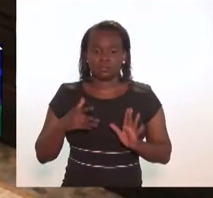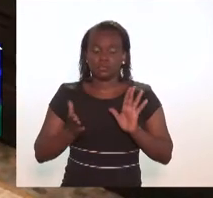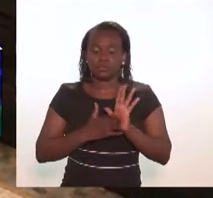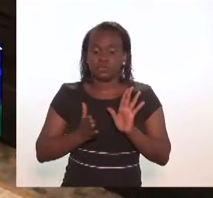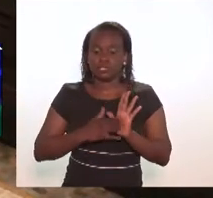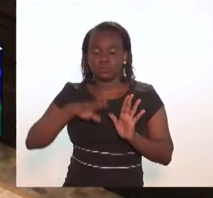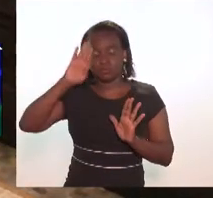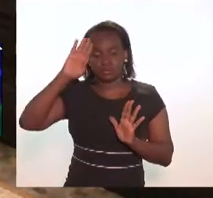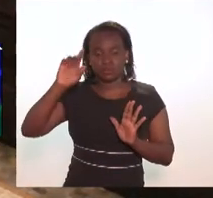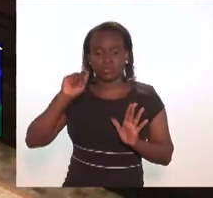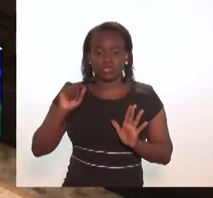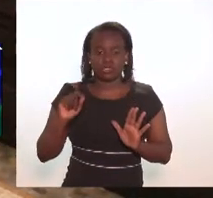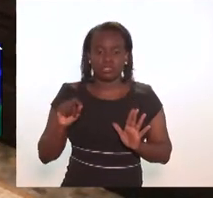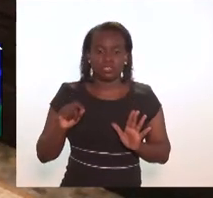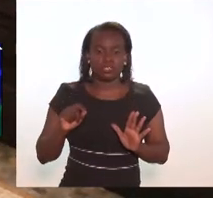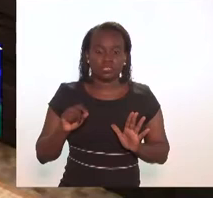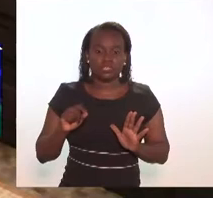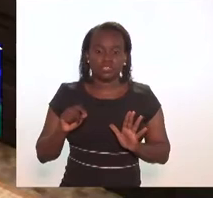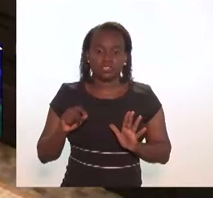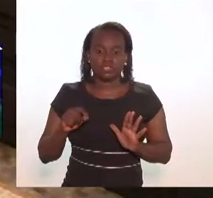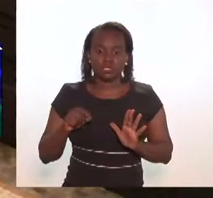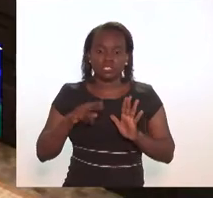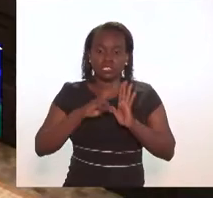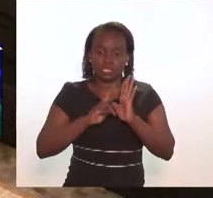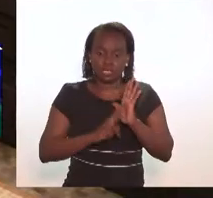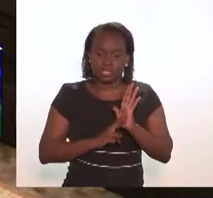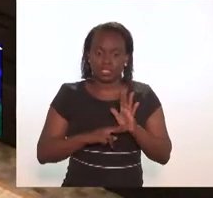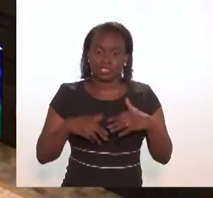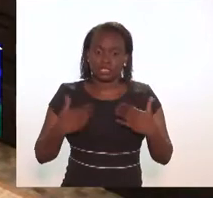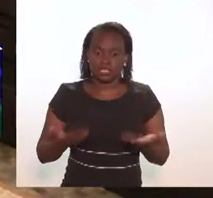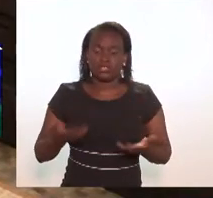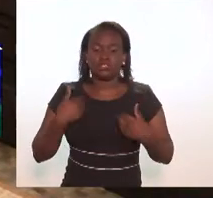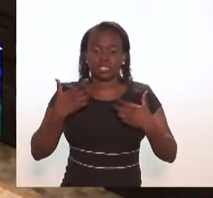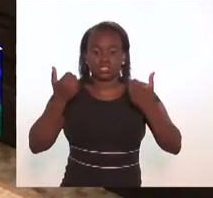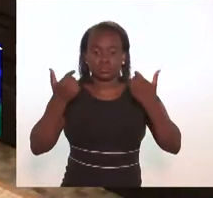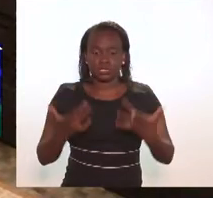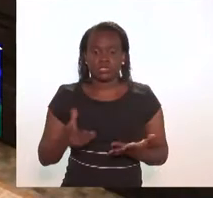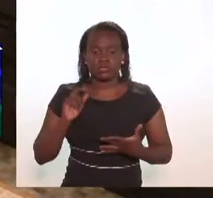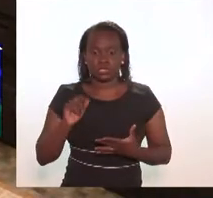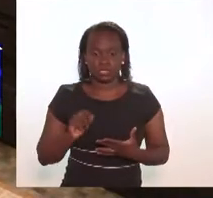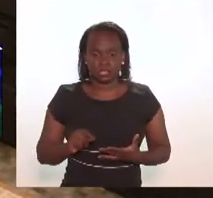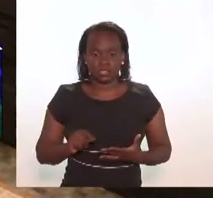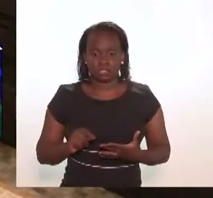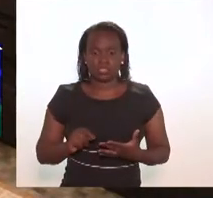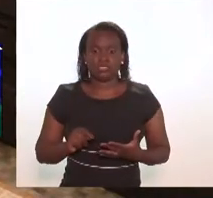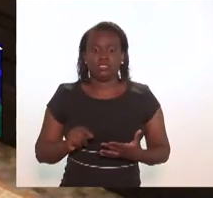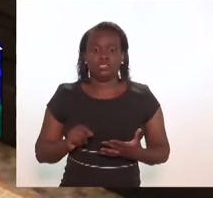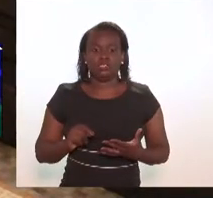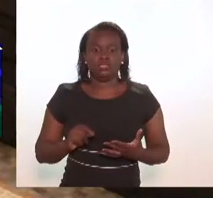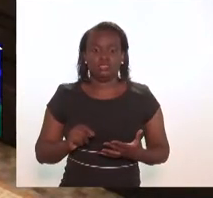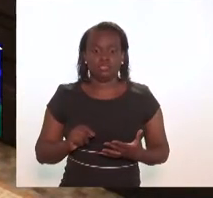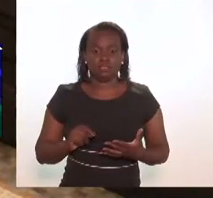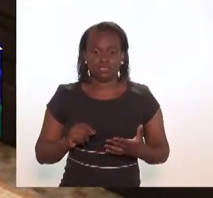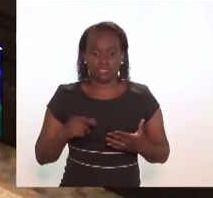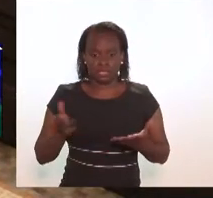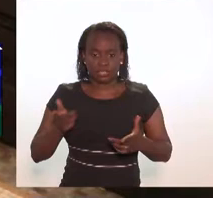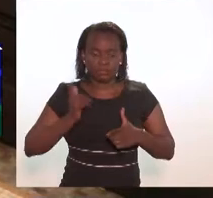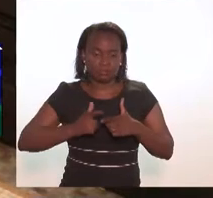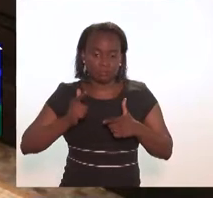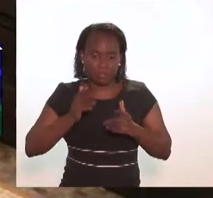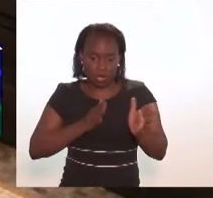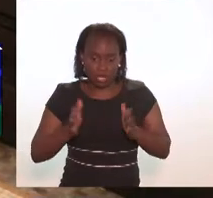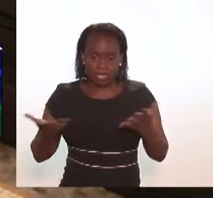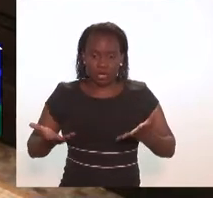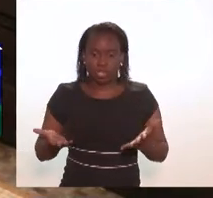proposição principal siga o seu regimental. Então, eu gostaria, senhor presidente, nessa questão de